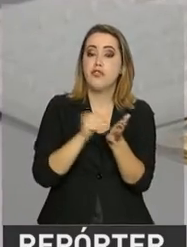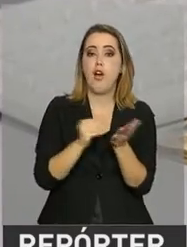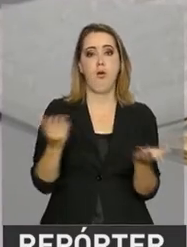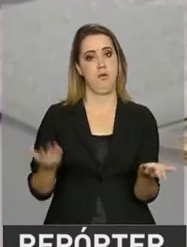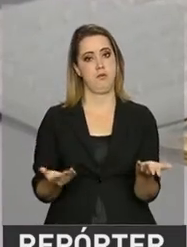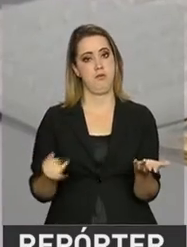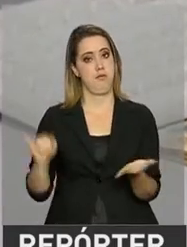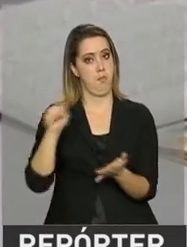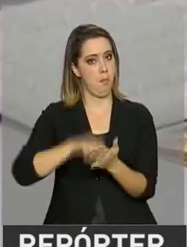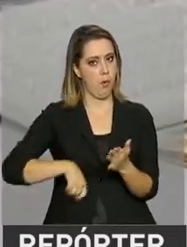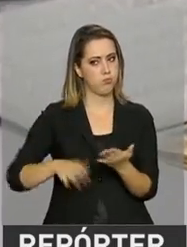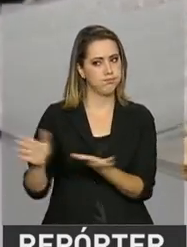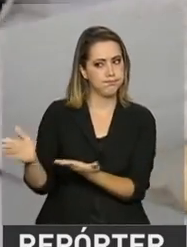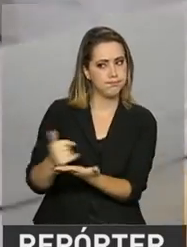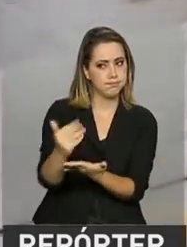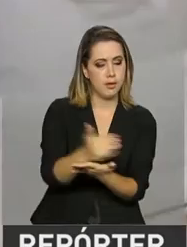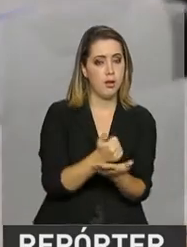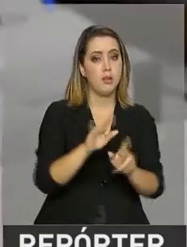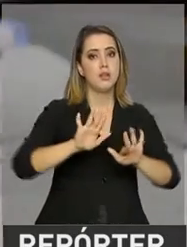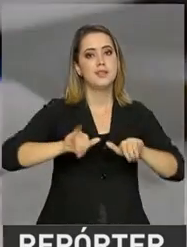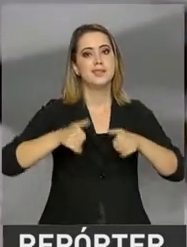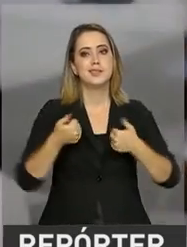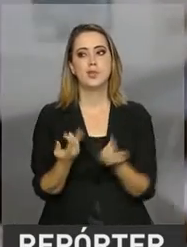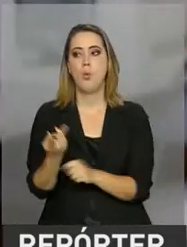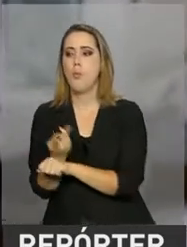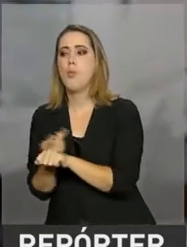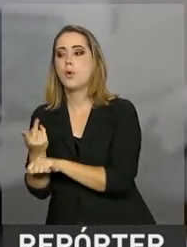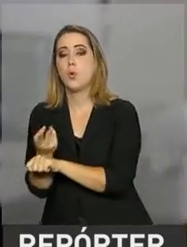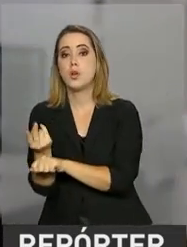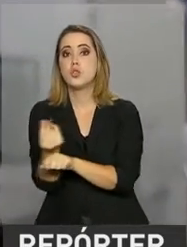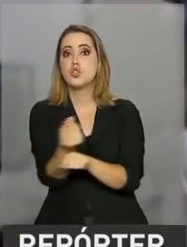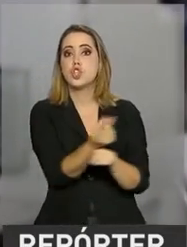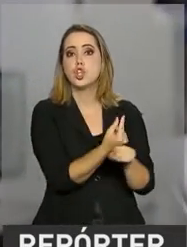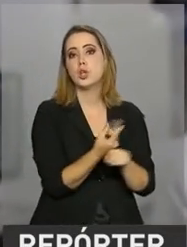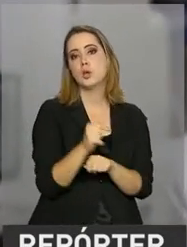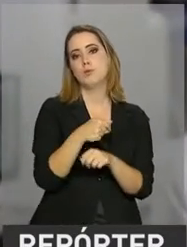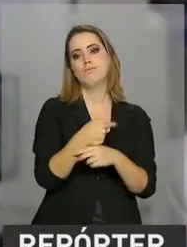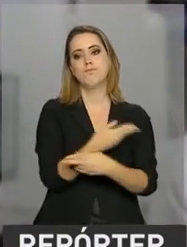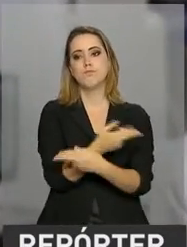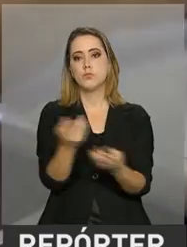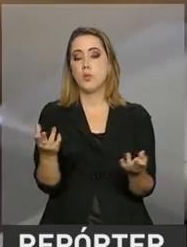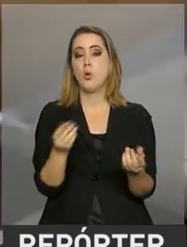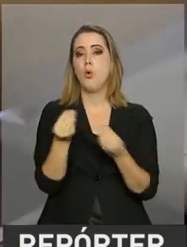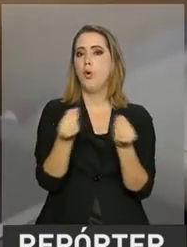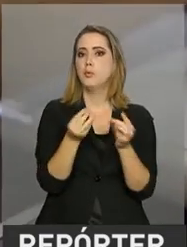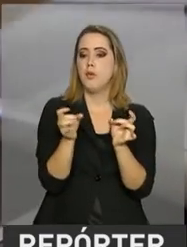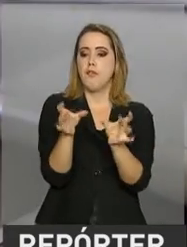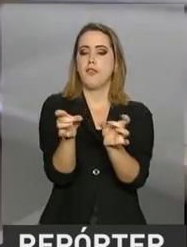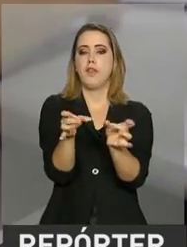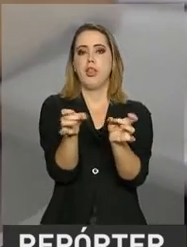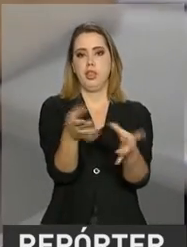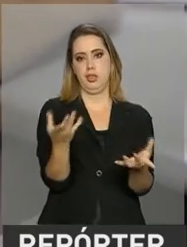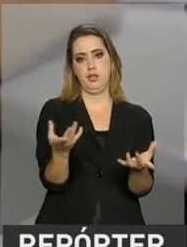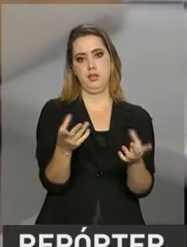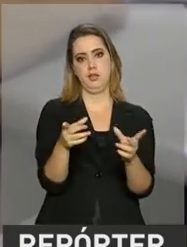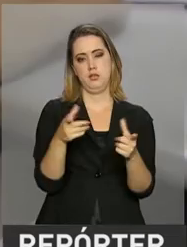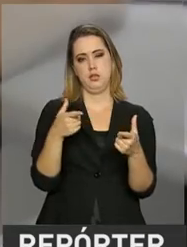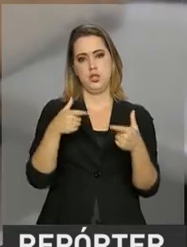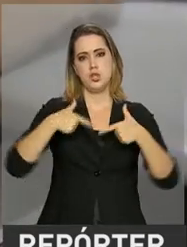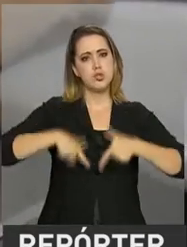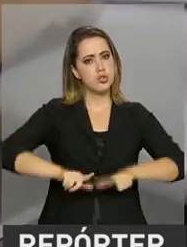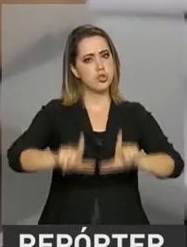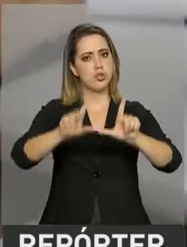por conta disso são buscados recursos no mercado por meio da venda de títulos públicos que funcionam como cheque pré-datado